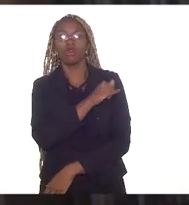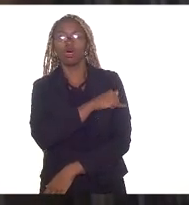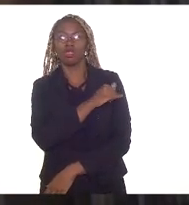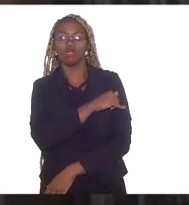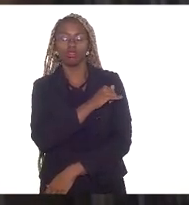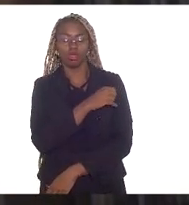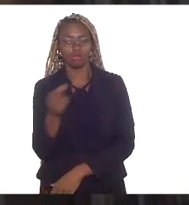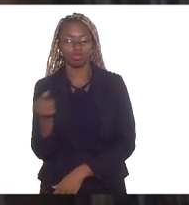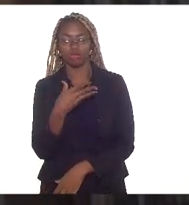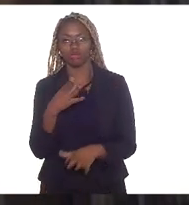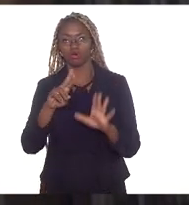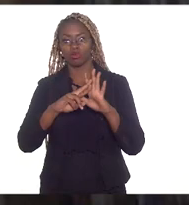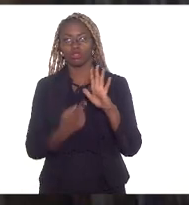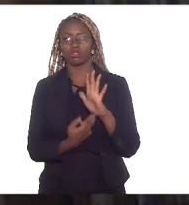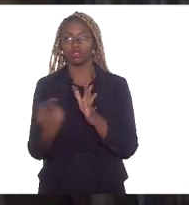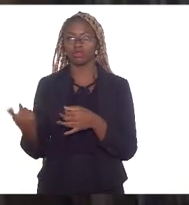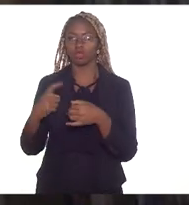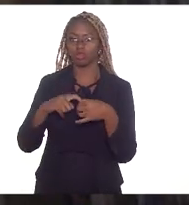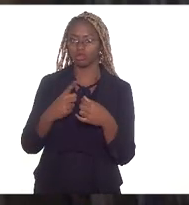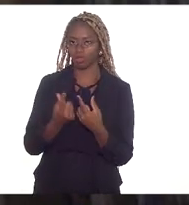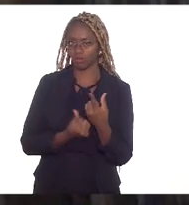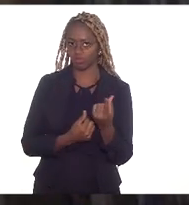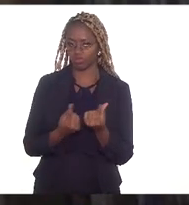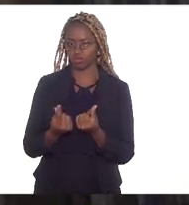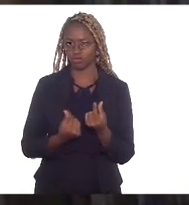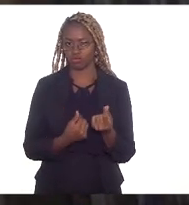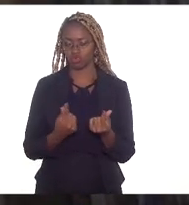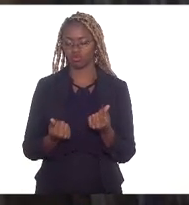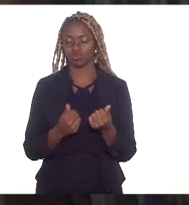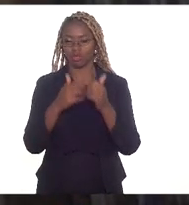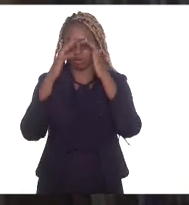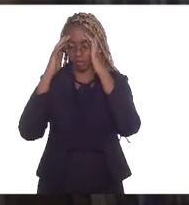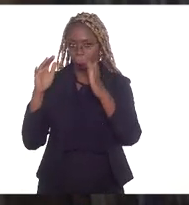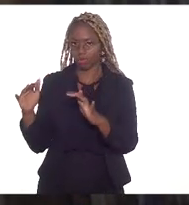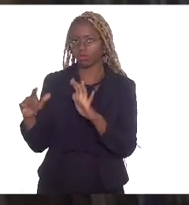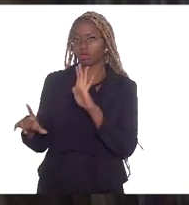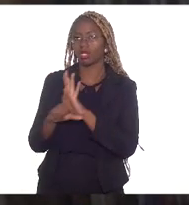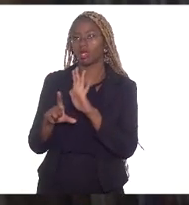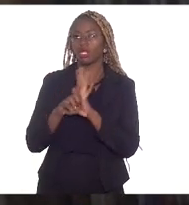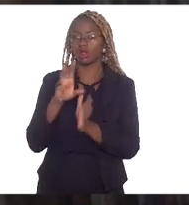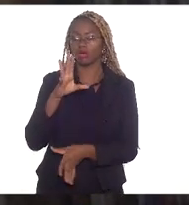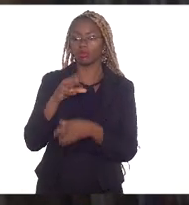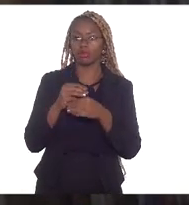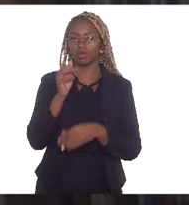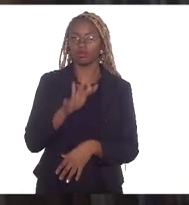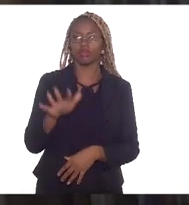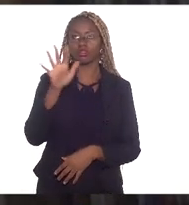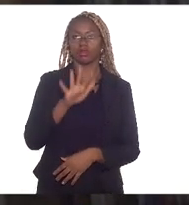novo regime de recuperação fiscal, em cumprimento à Lei Complementar Federal número